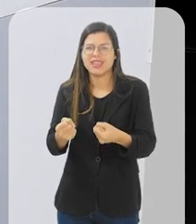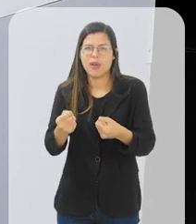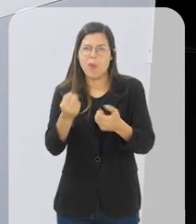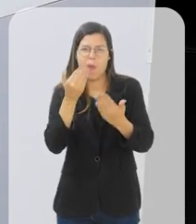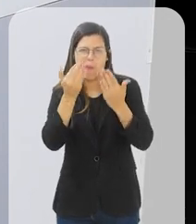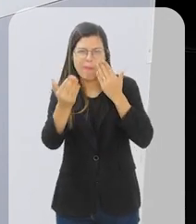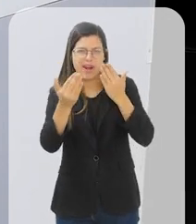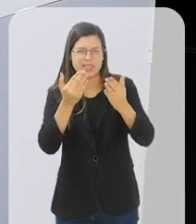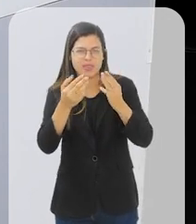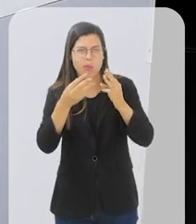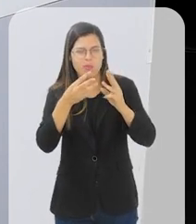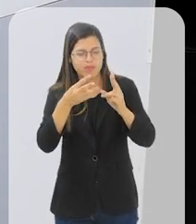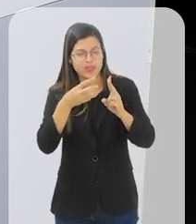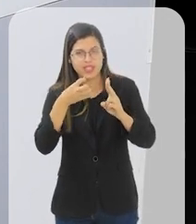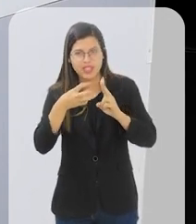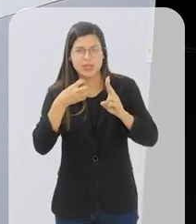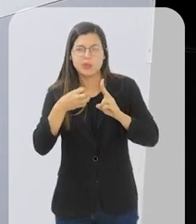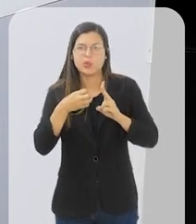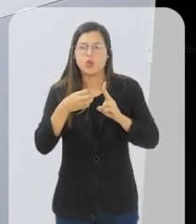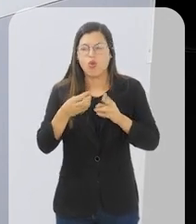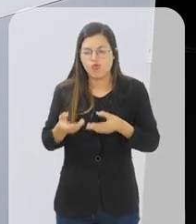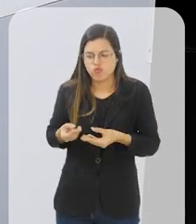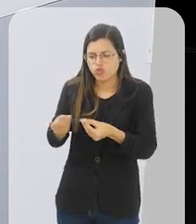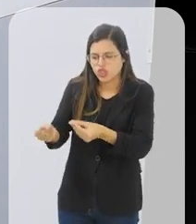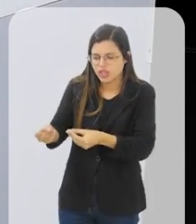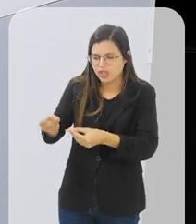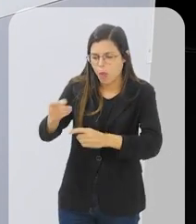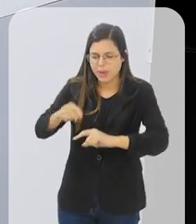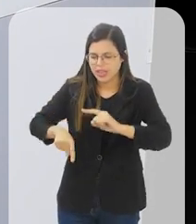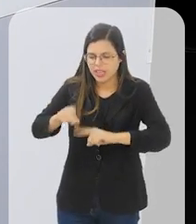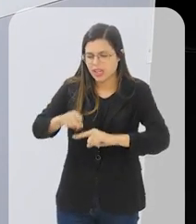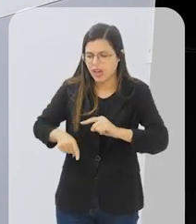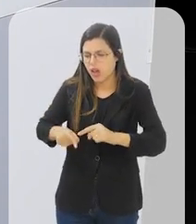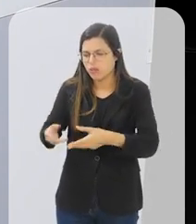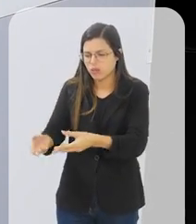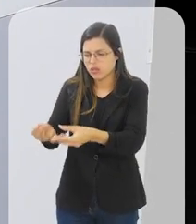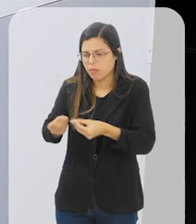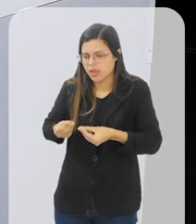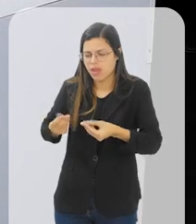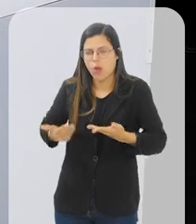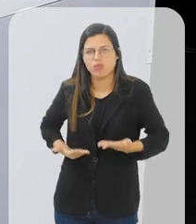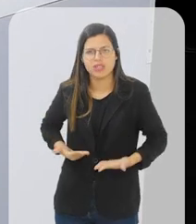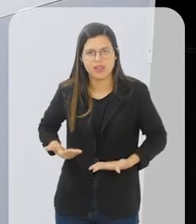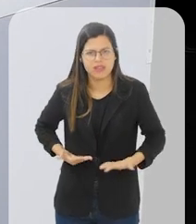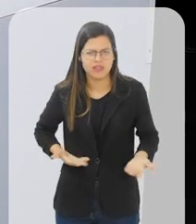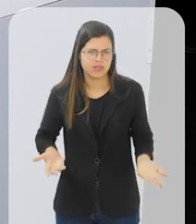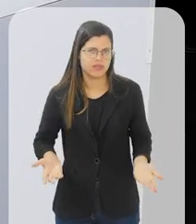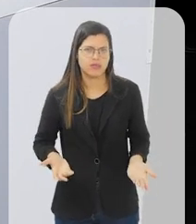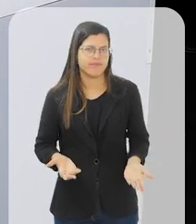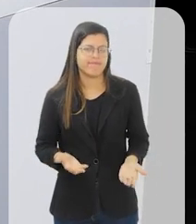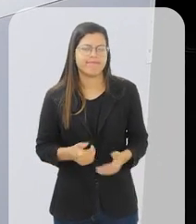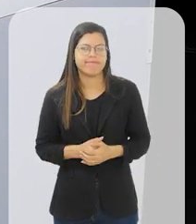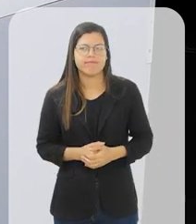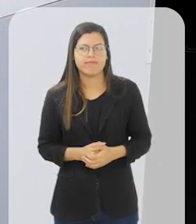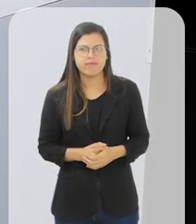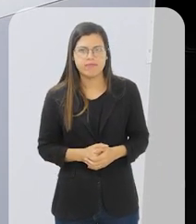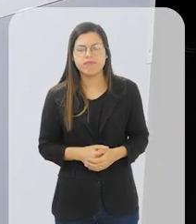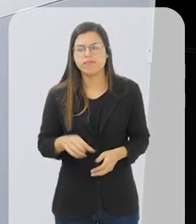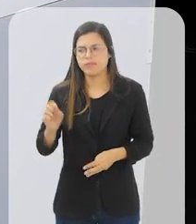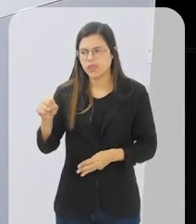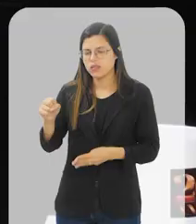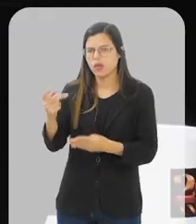Vou te dar o churrasco e a cerveja. É como se a gente sobrevivesse de churrasco e cerveja. É,